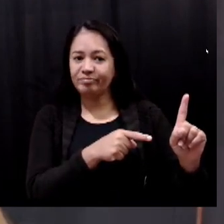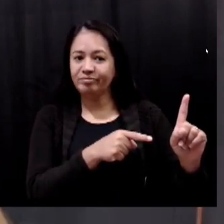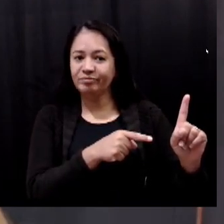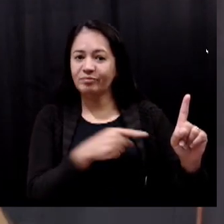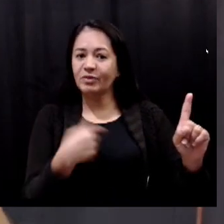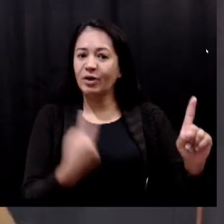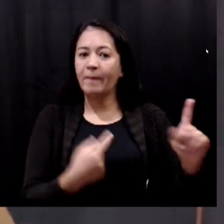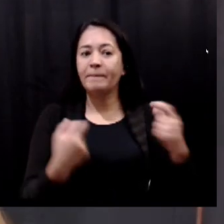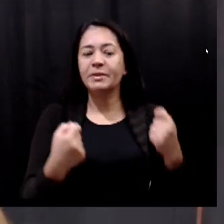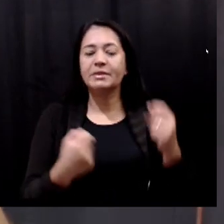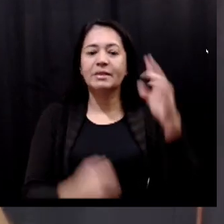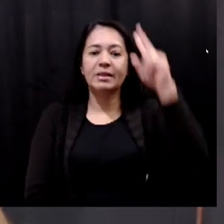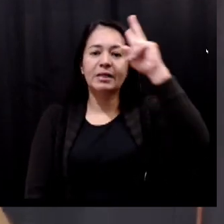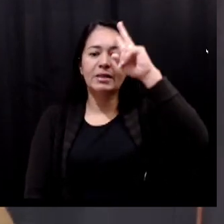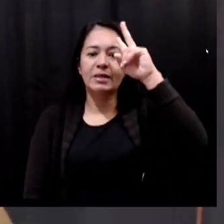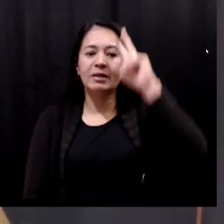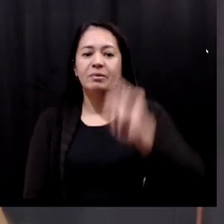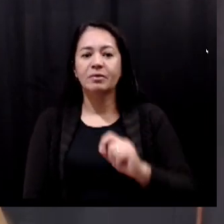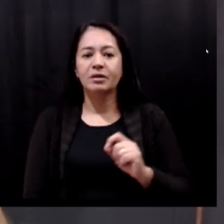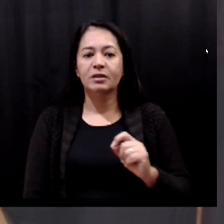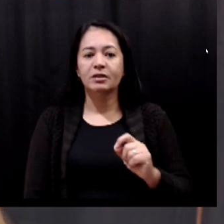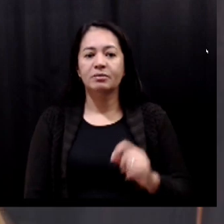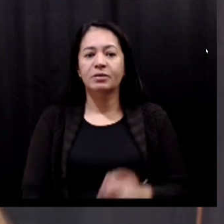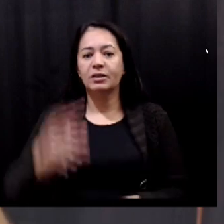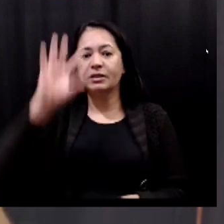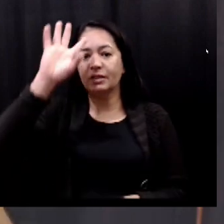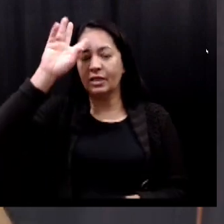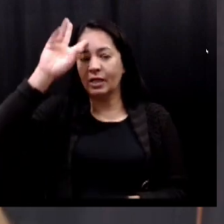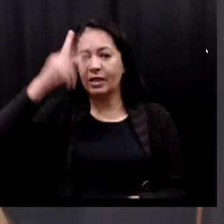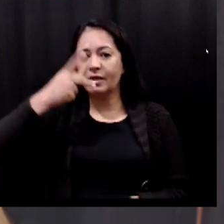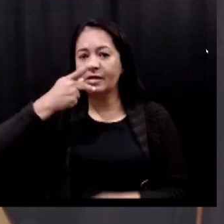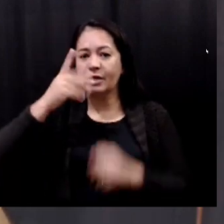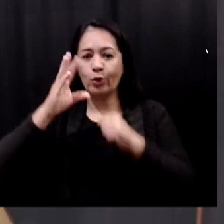do nosso autoconhecimento. O que significa isso?